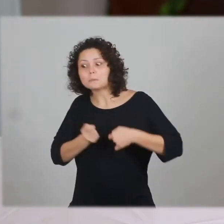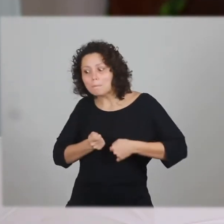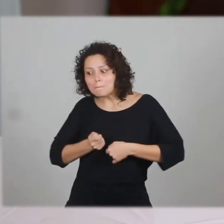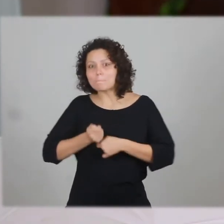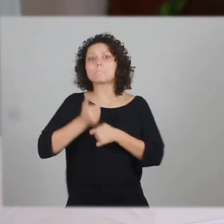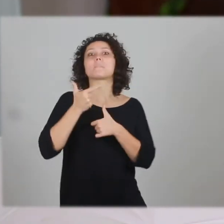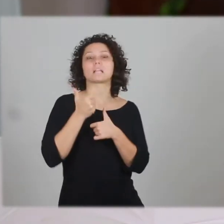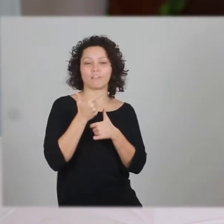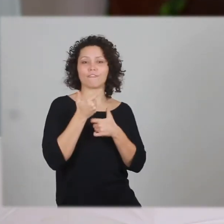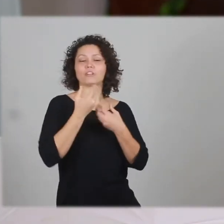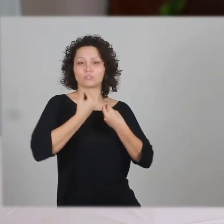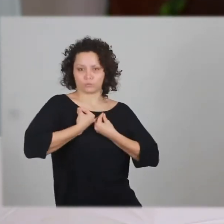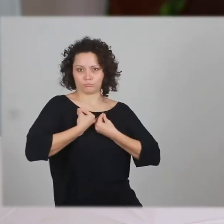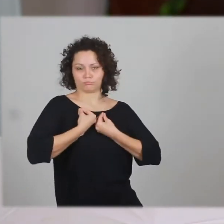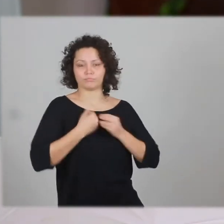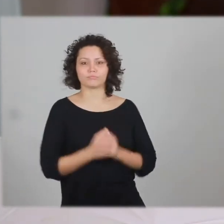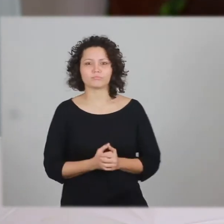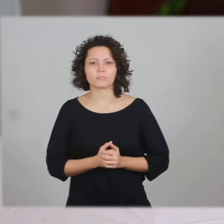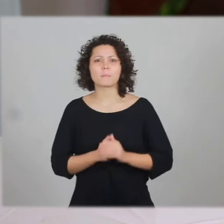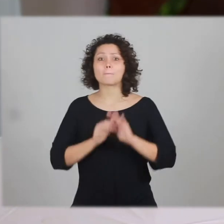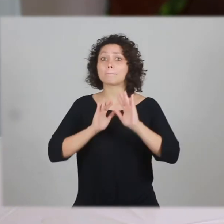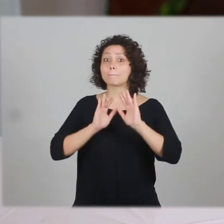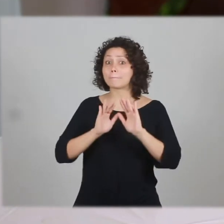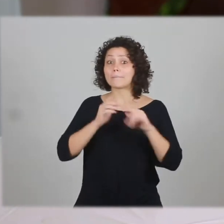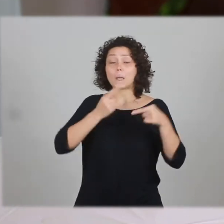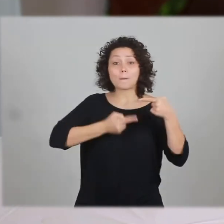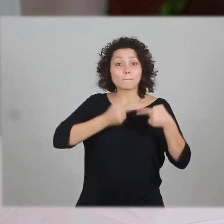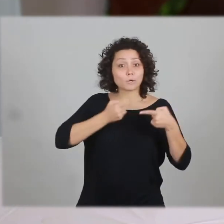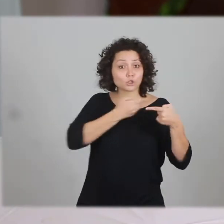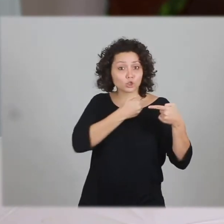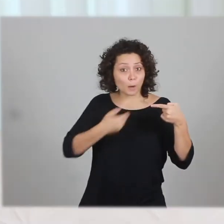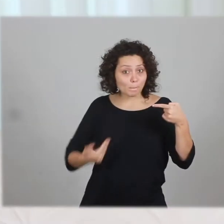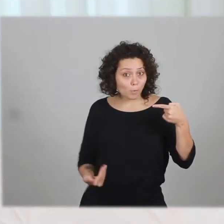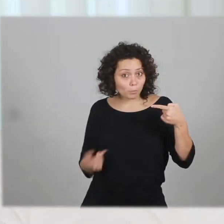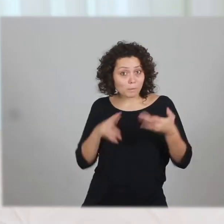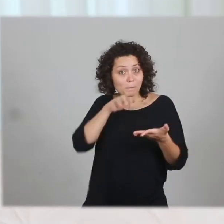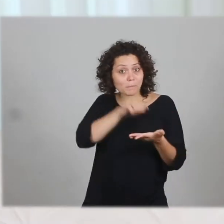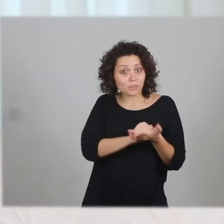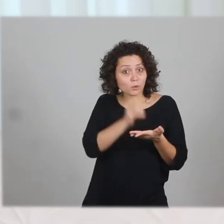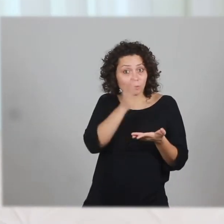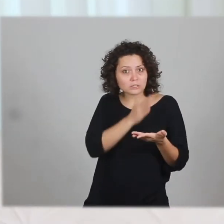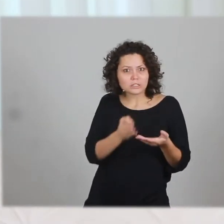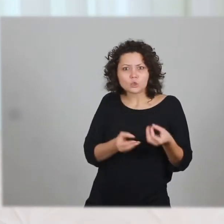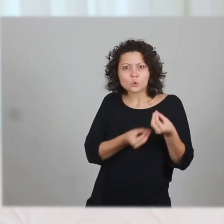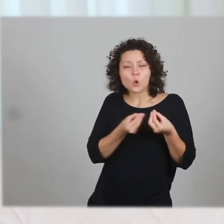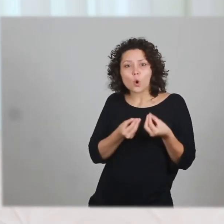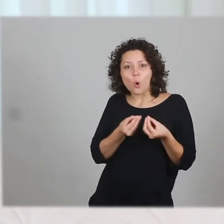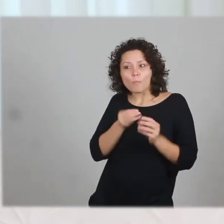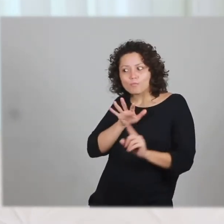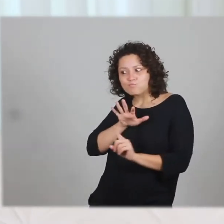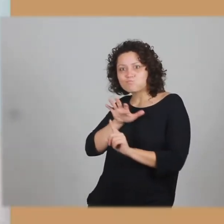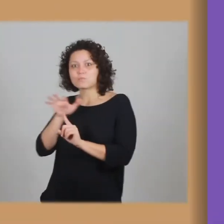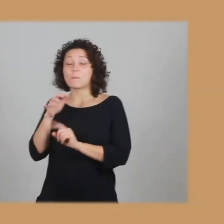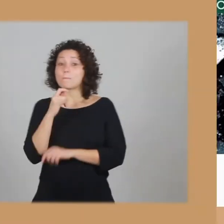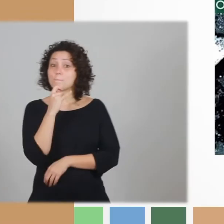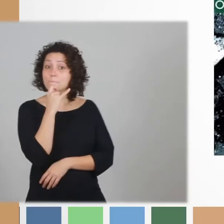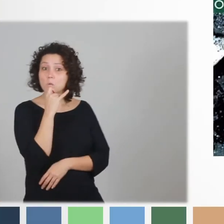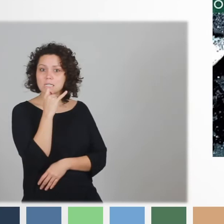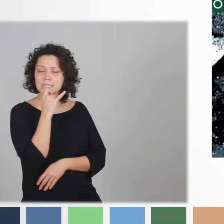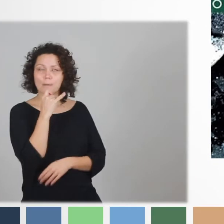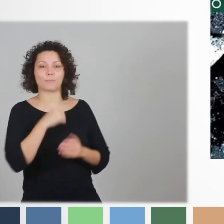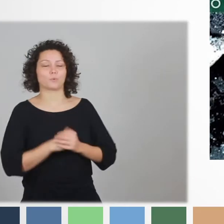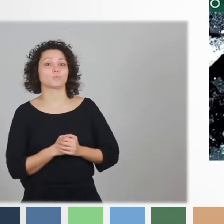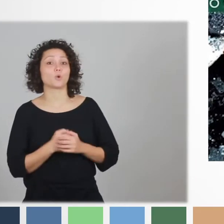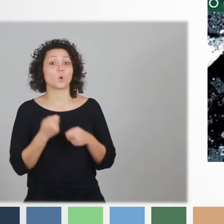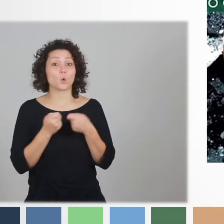agora quais são os impactos de algumas políticas públicas implementadas no Brasil. Por exemplo, no controle do tabagismo. A